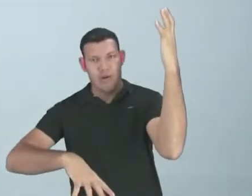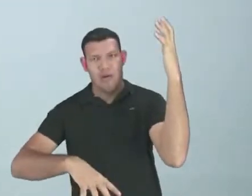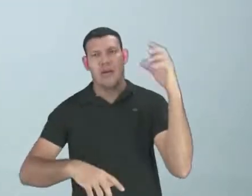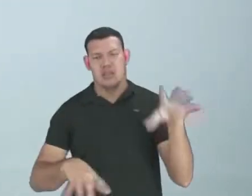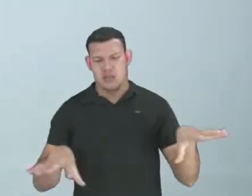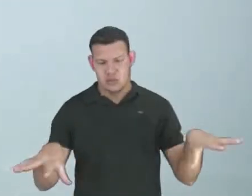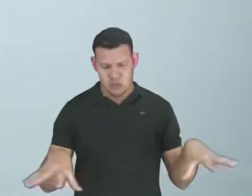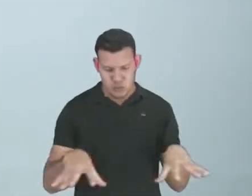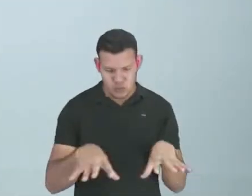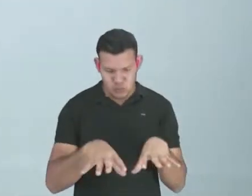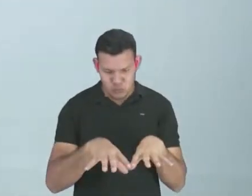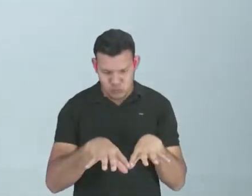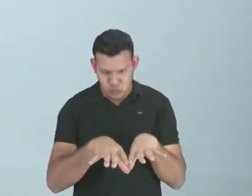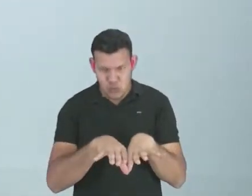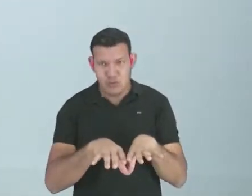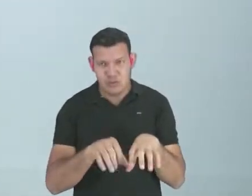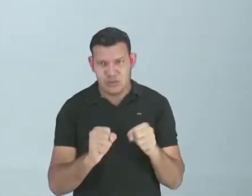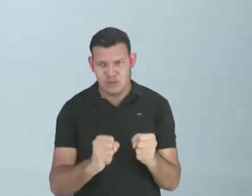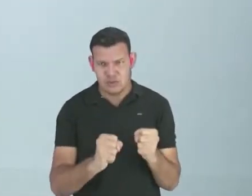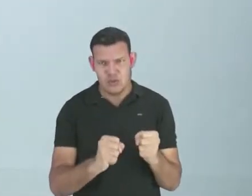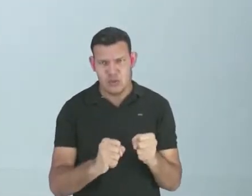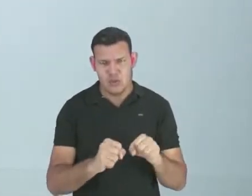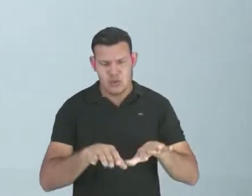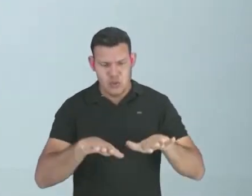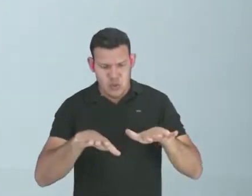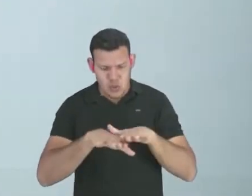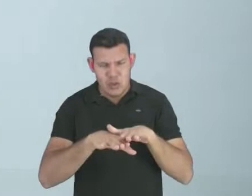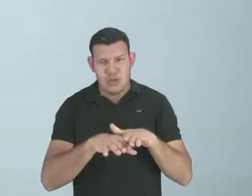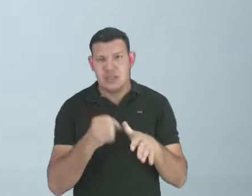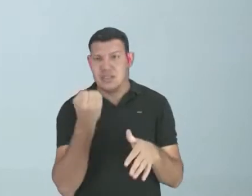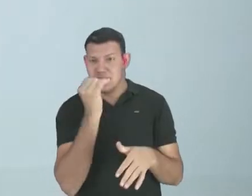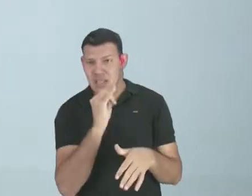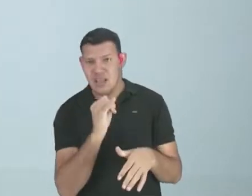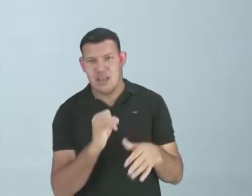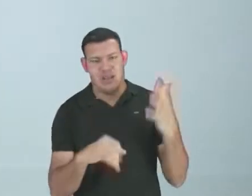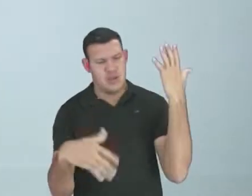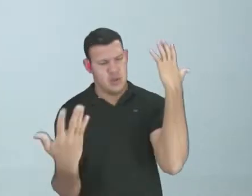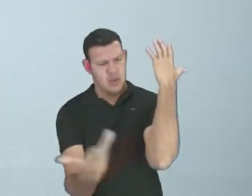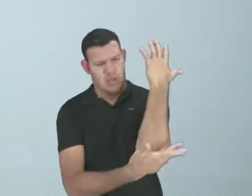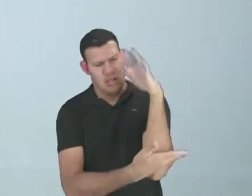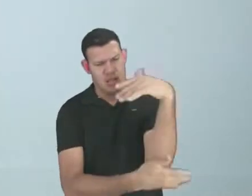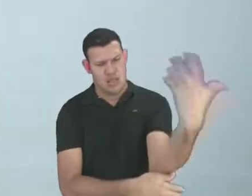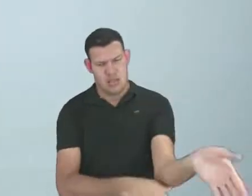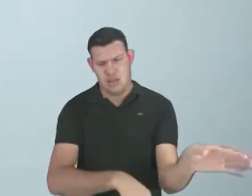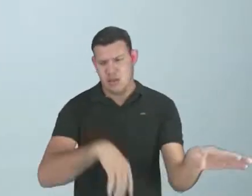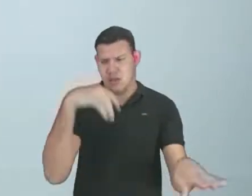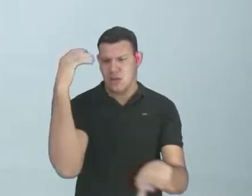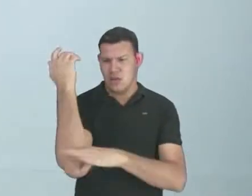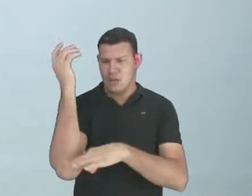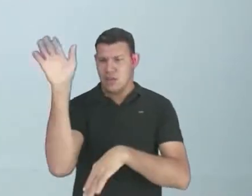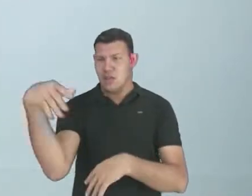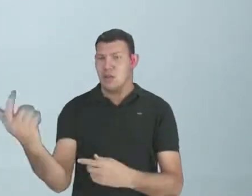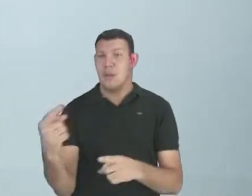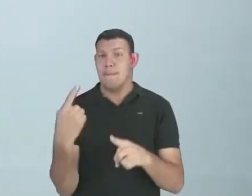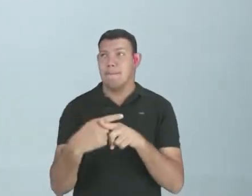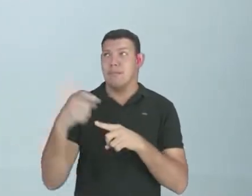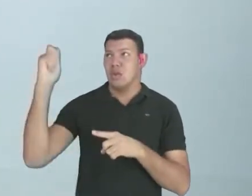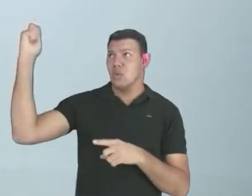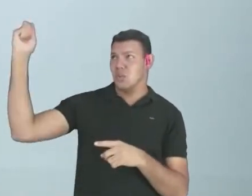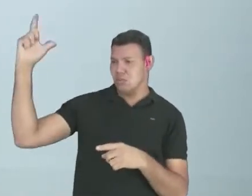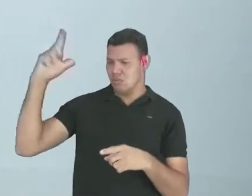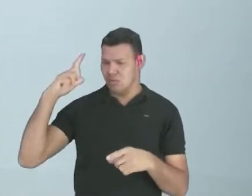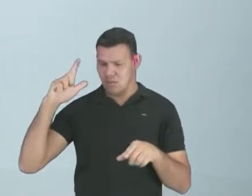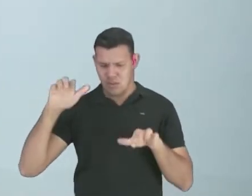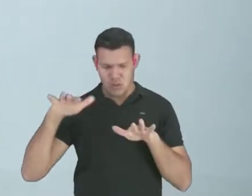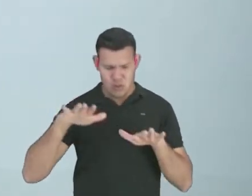solo úmido e isso faz com que ele fique mais firme. Quando você retira, né, aquela porção de floresta, Você deixa o solo mais seco, mais quebradiço,